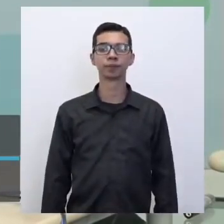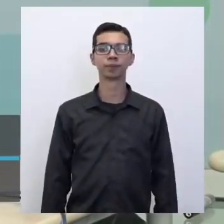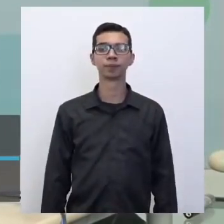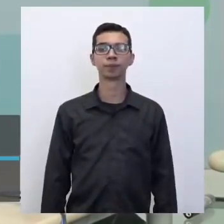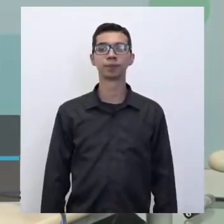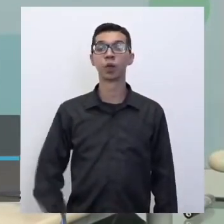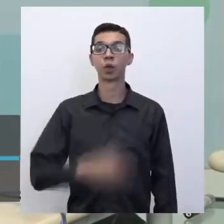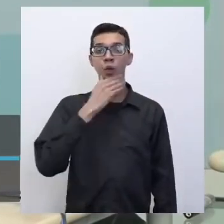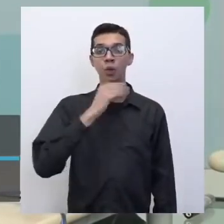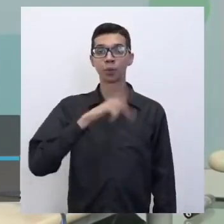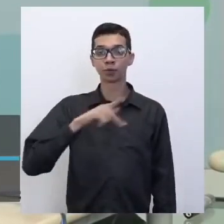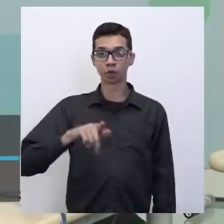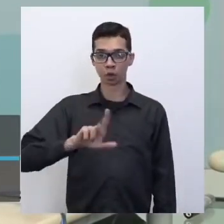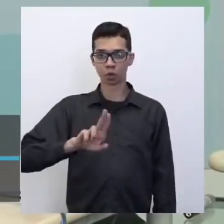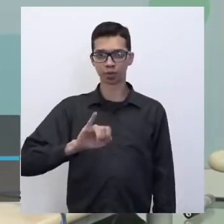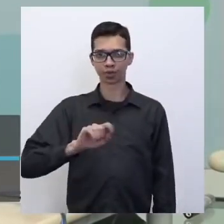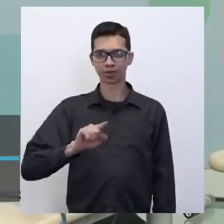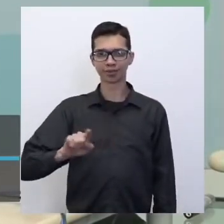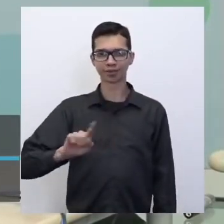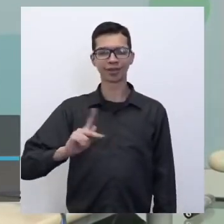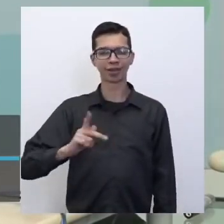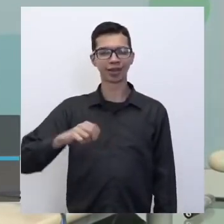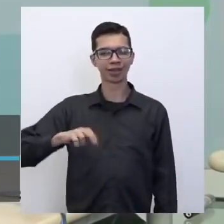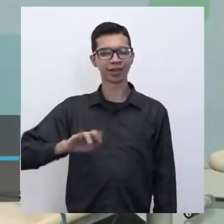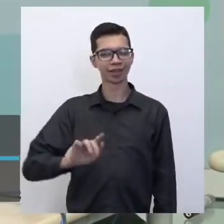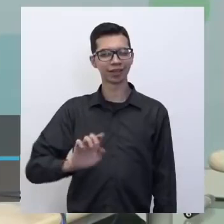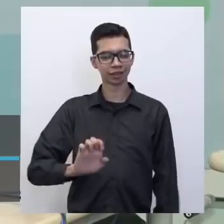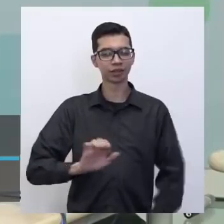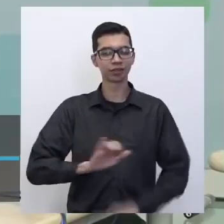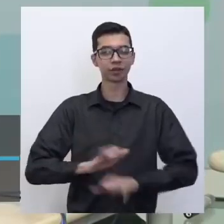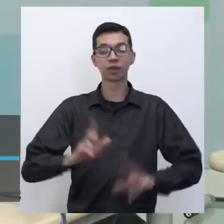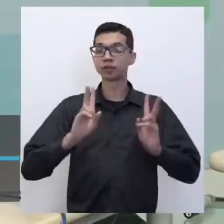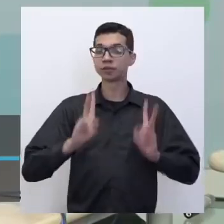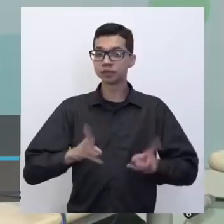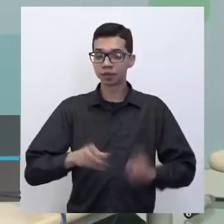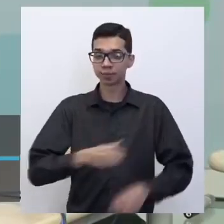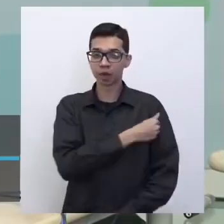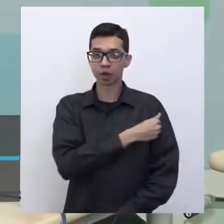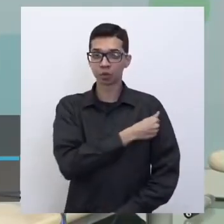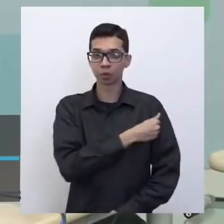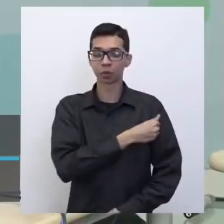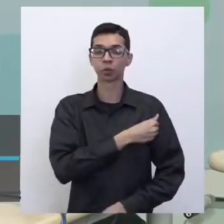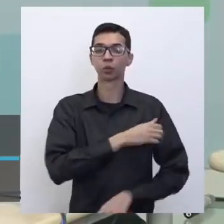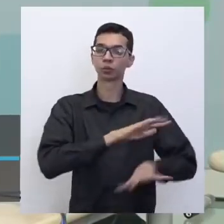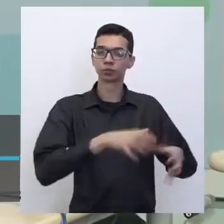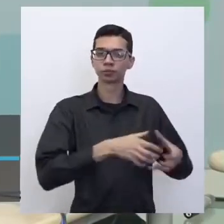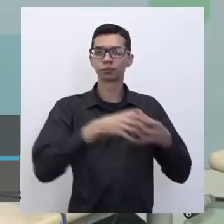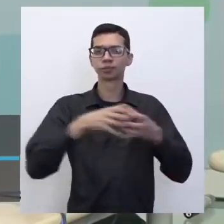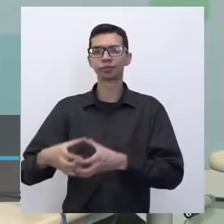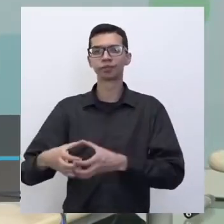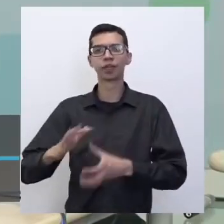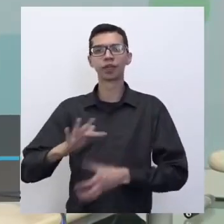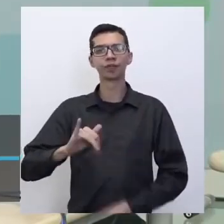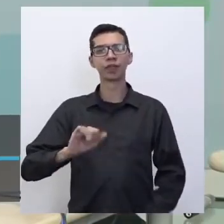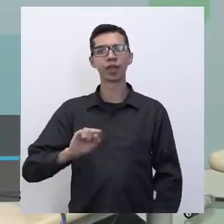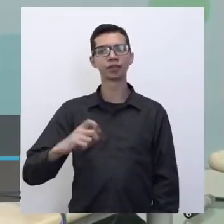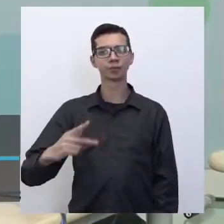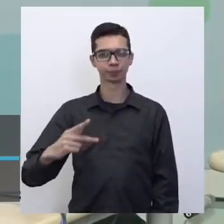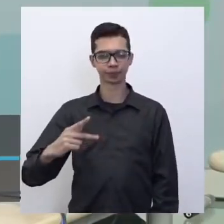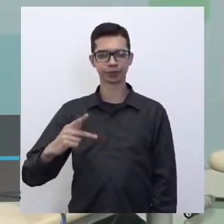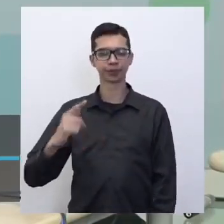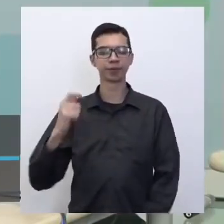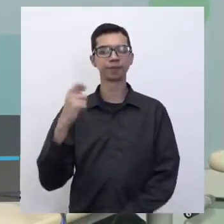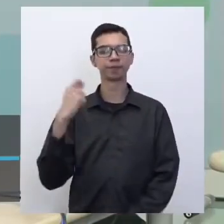O professor Luiz Henrique sempre leva os alunos dele ao Teatro da Fiesp, na Paulista, muito bem, que tem muitas peças